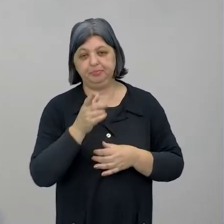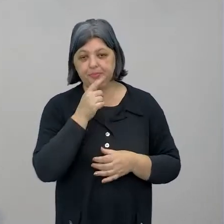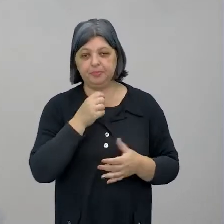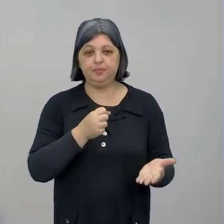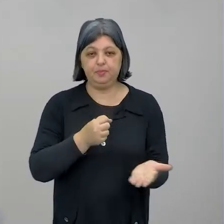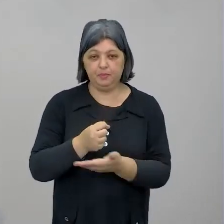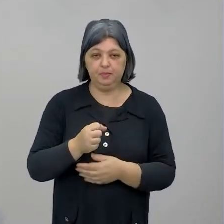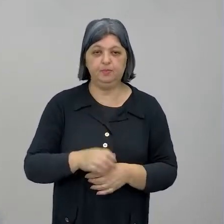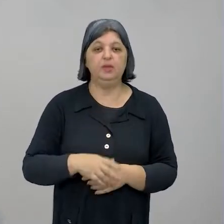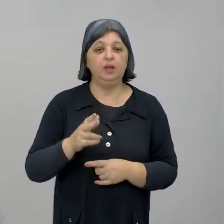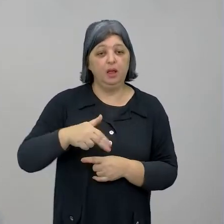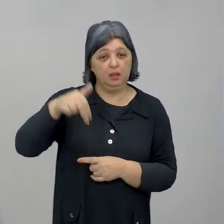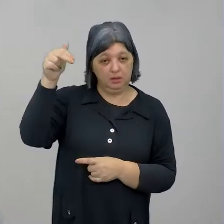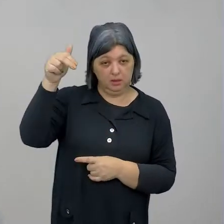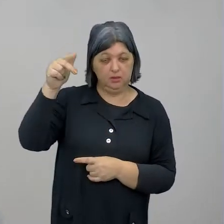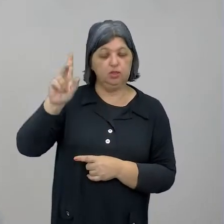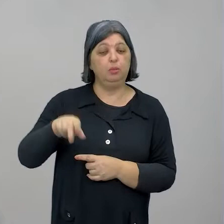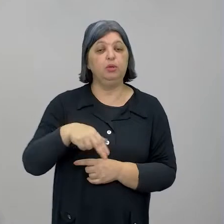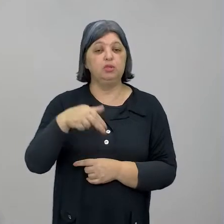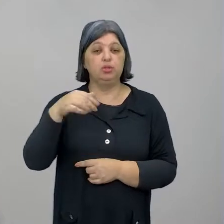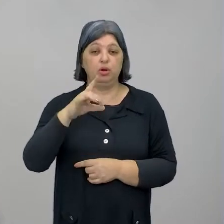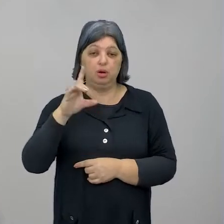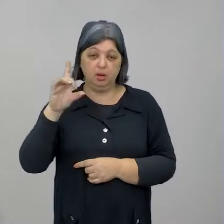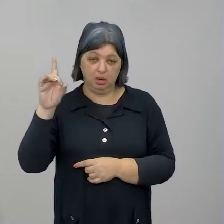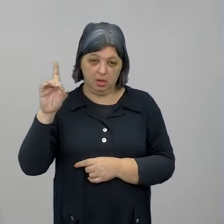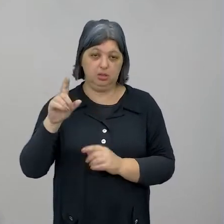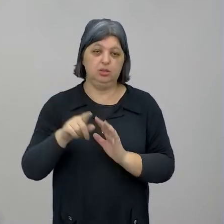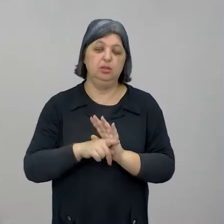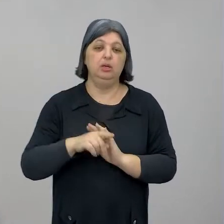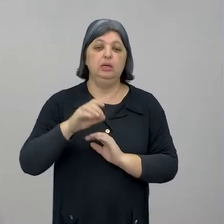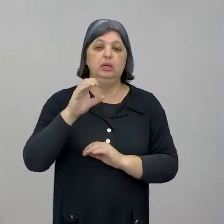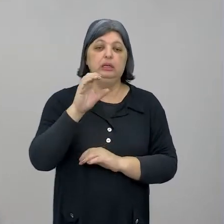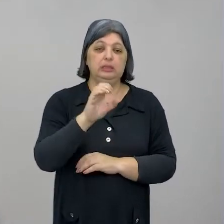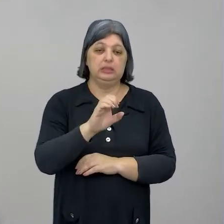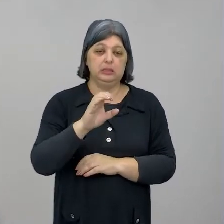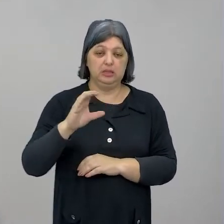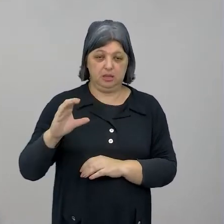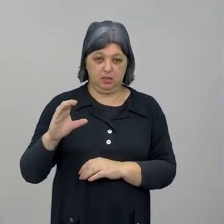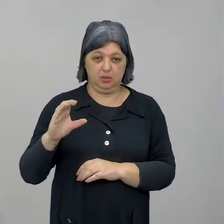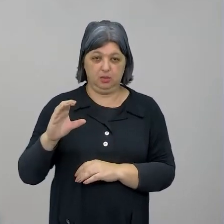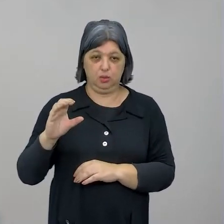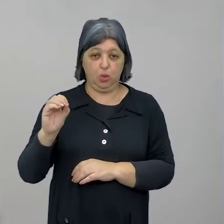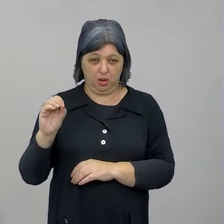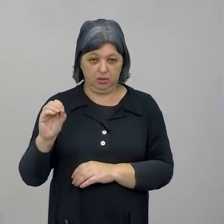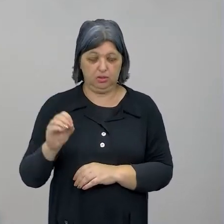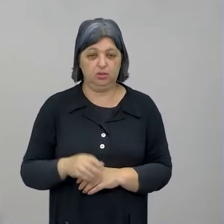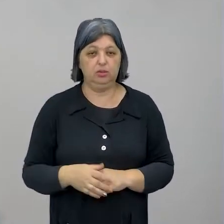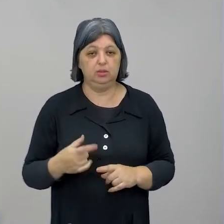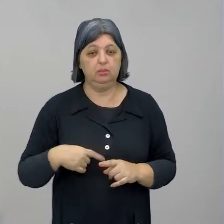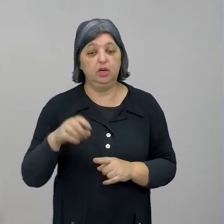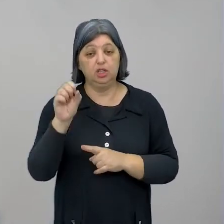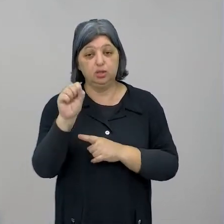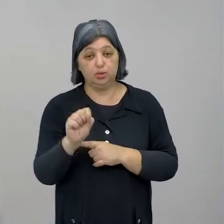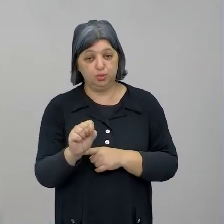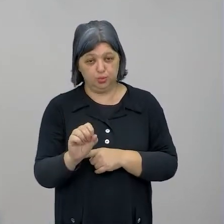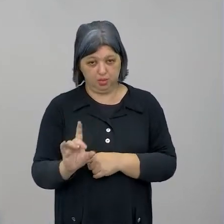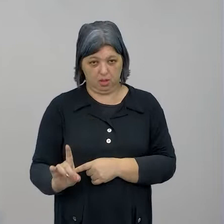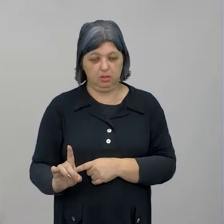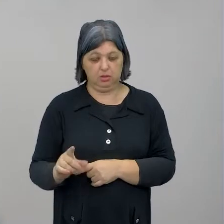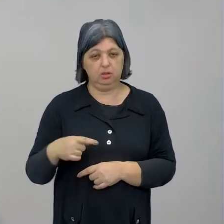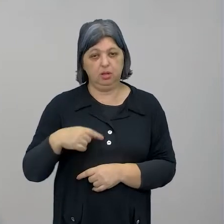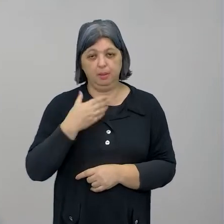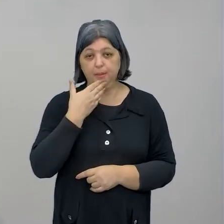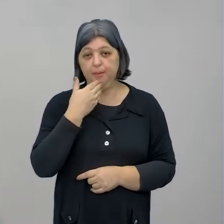região norte, aí a gente vem com a região nordeste, região centro-oeste e a região sudeste, né, é a que melhor